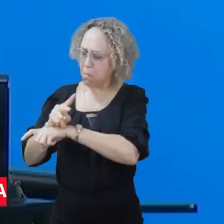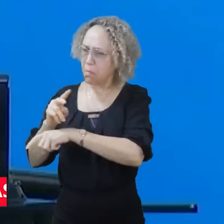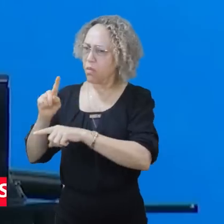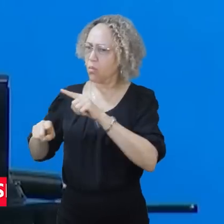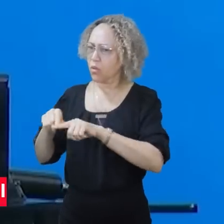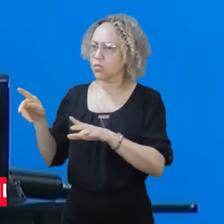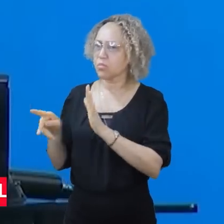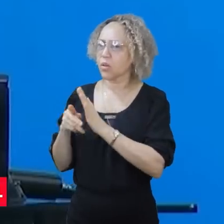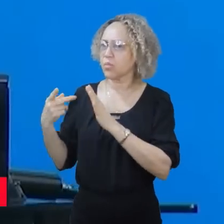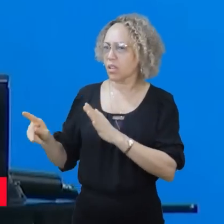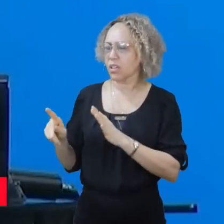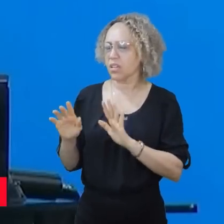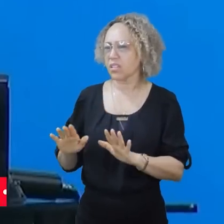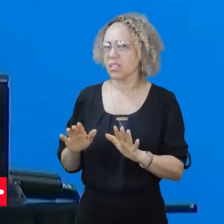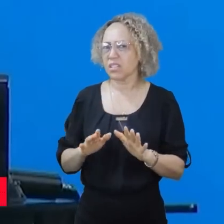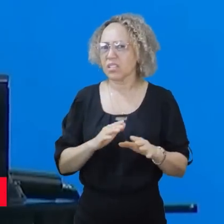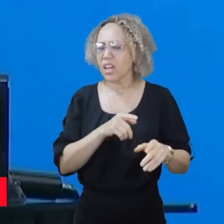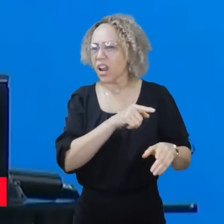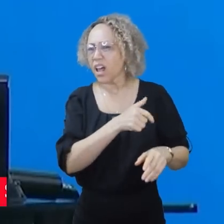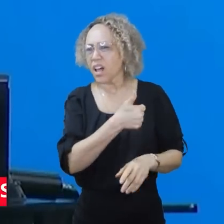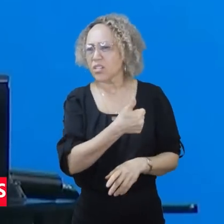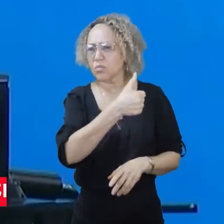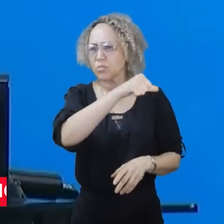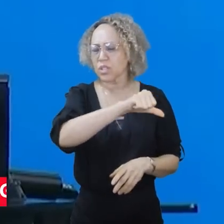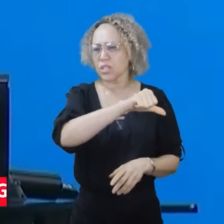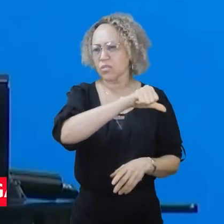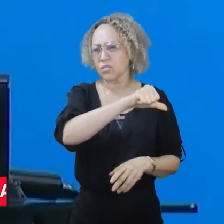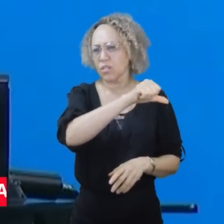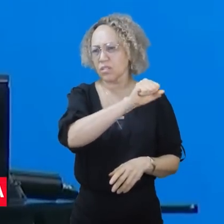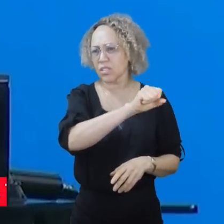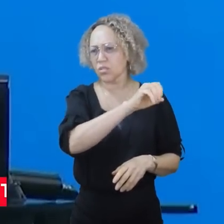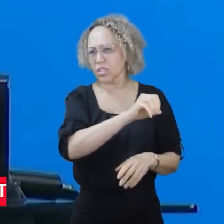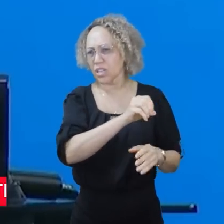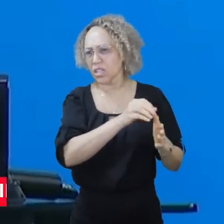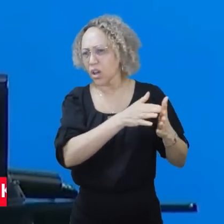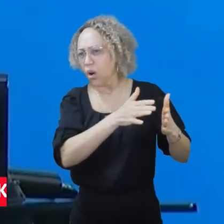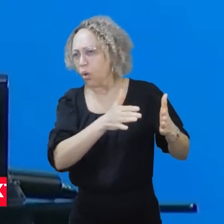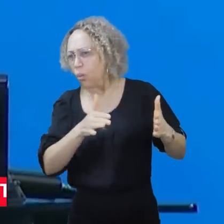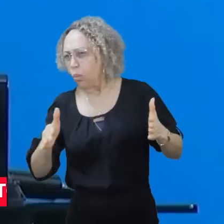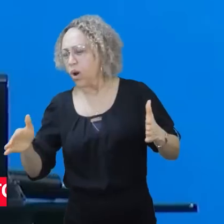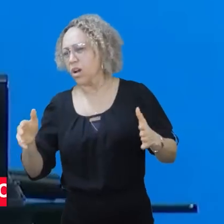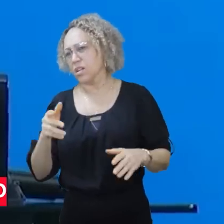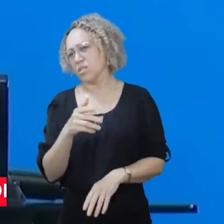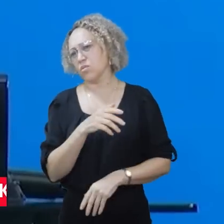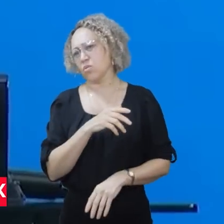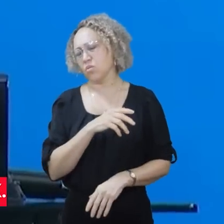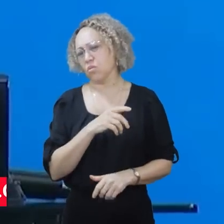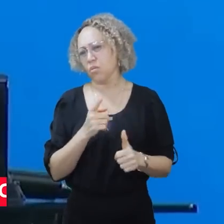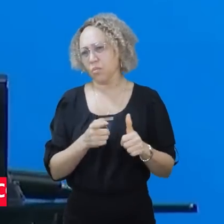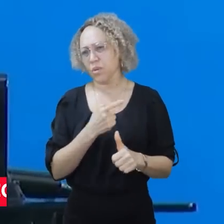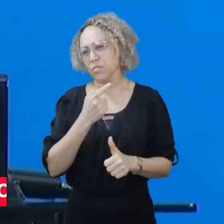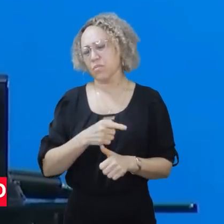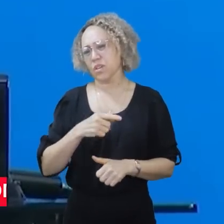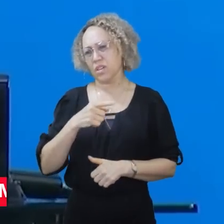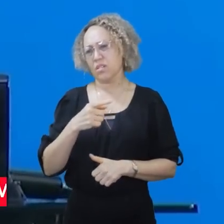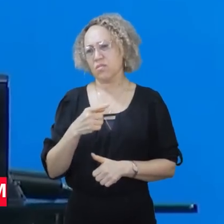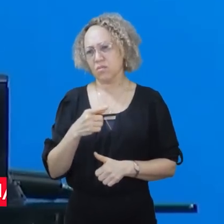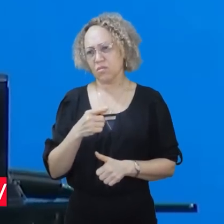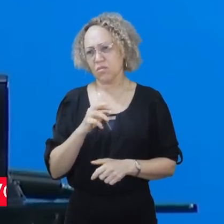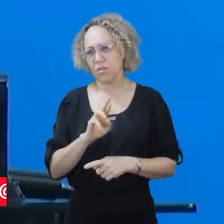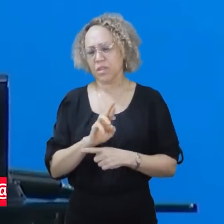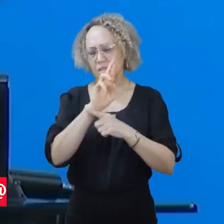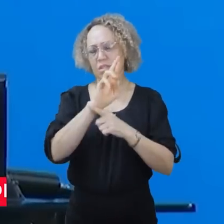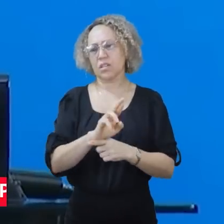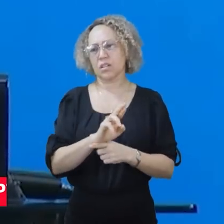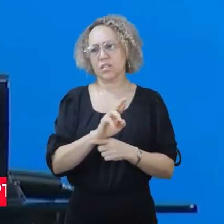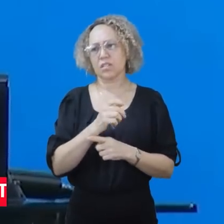Desde os anos 80, quando Thatcher na Inglaterra e Reagan nos Estados Unidos assumiram o governo. E de repente o mundo